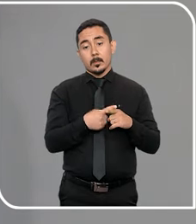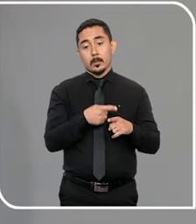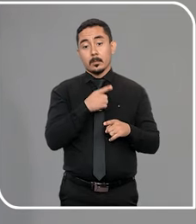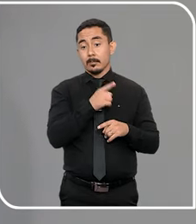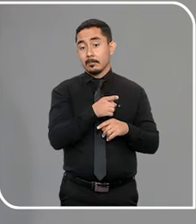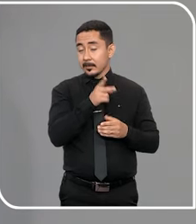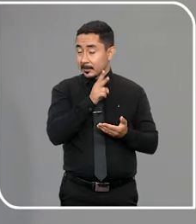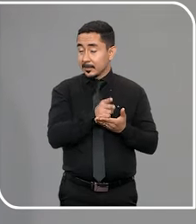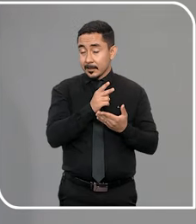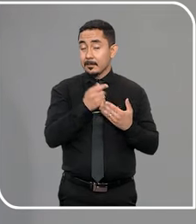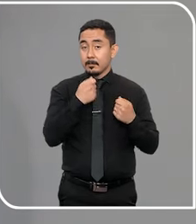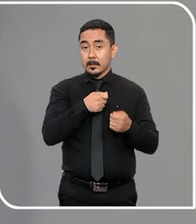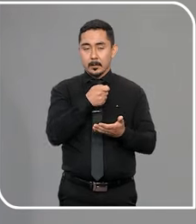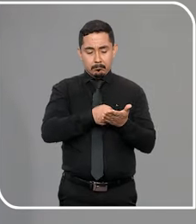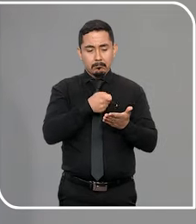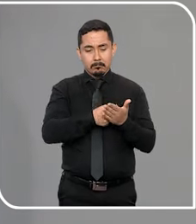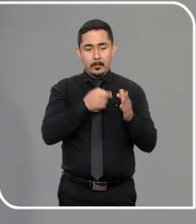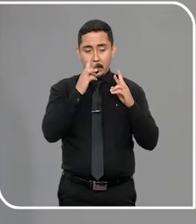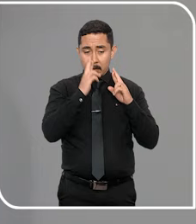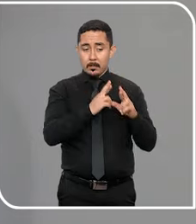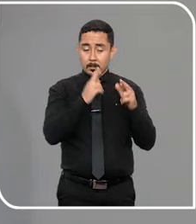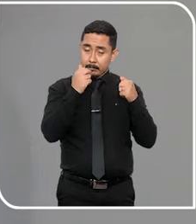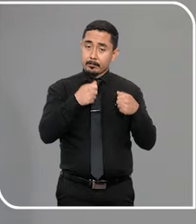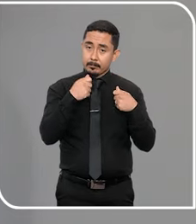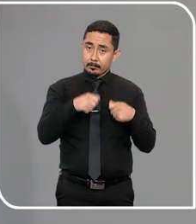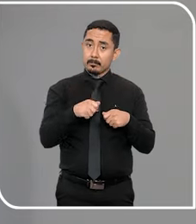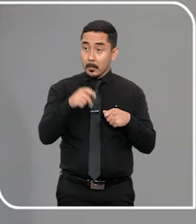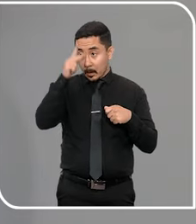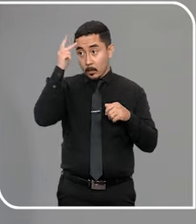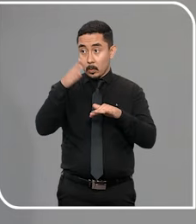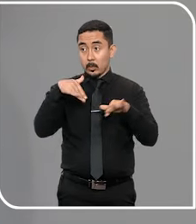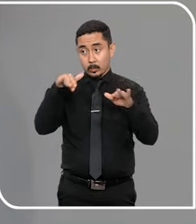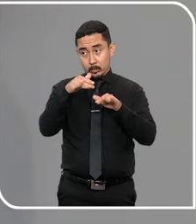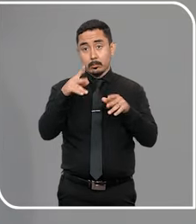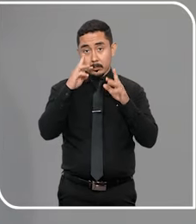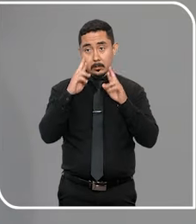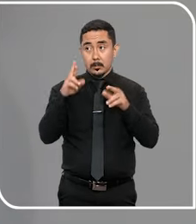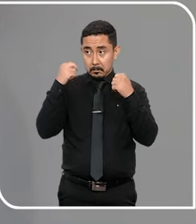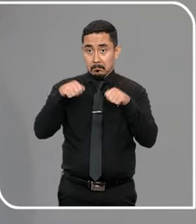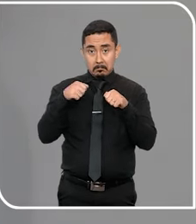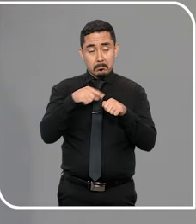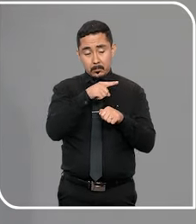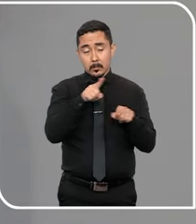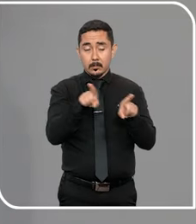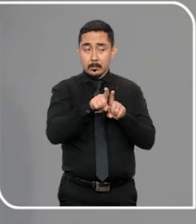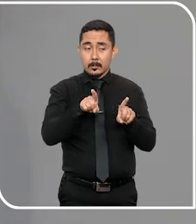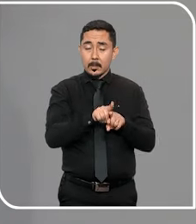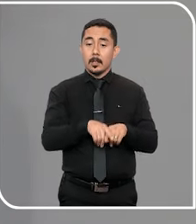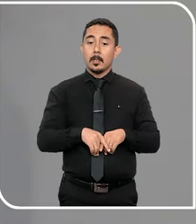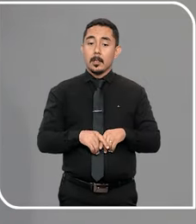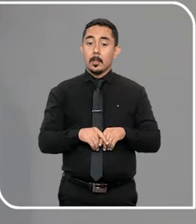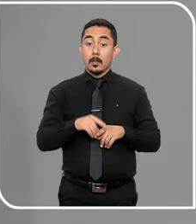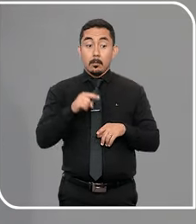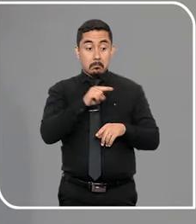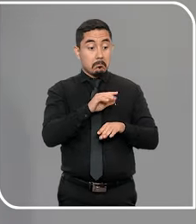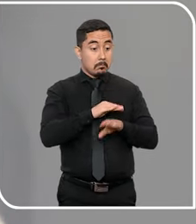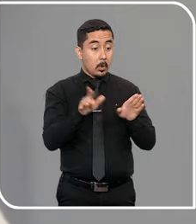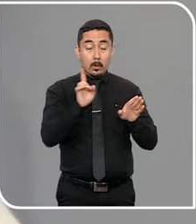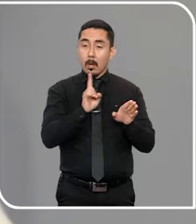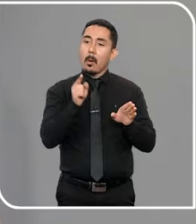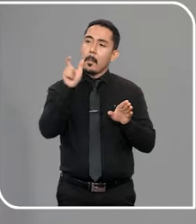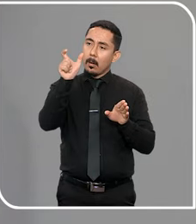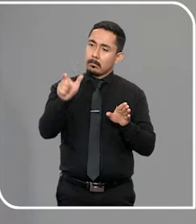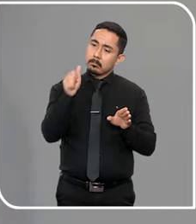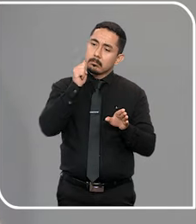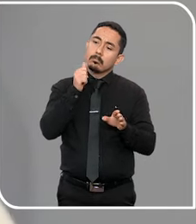sempre porque você deve sempre exigir ser respeitado como todas as pessoas merecem ser respeitadas não só você